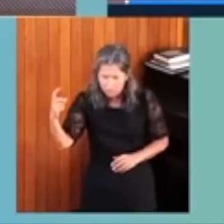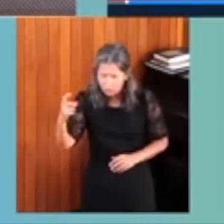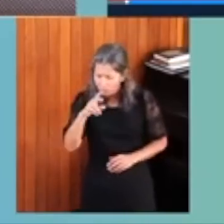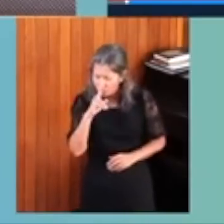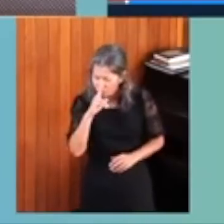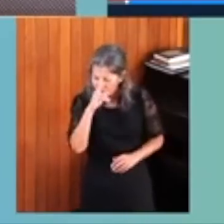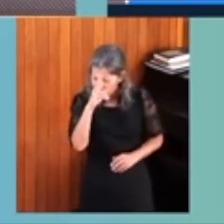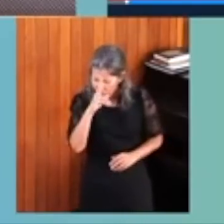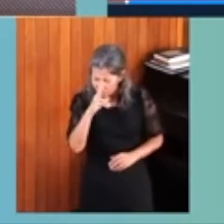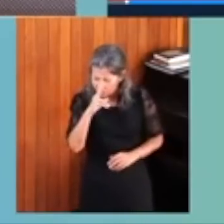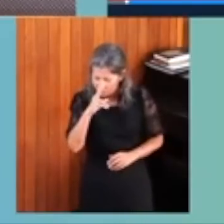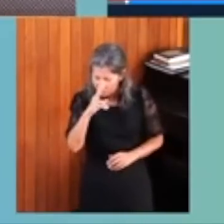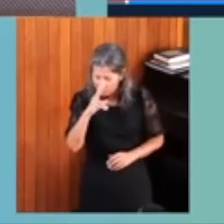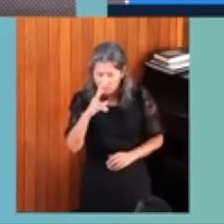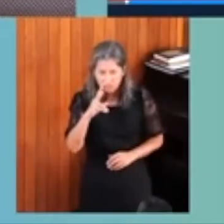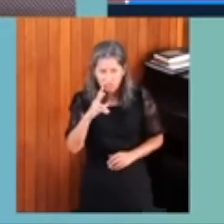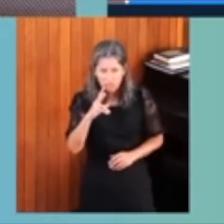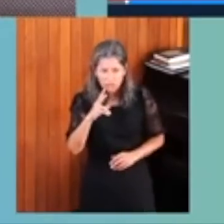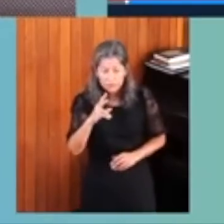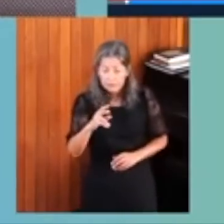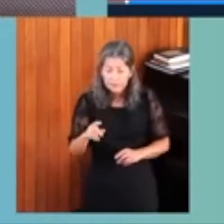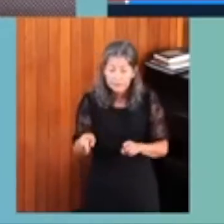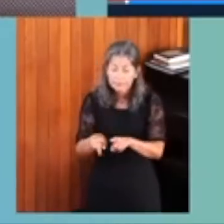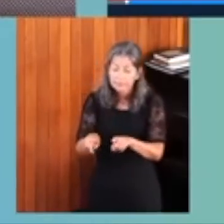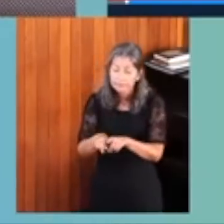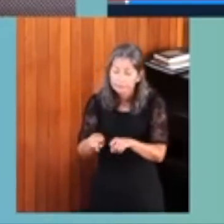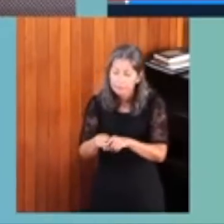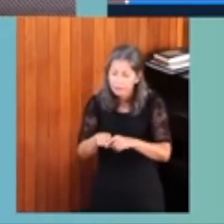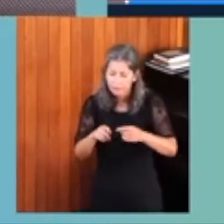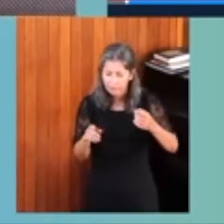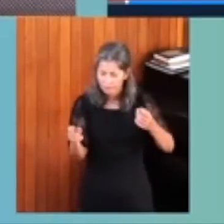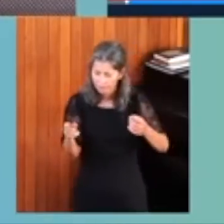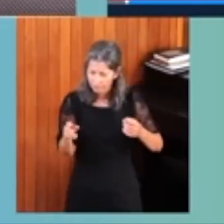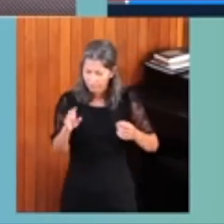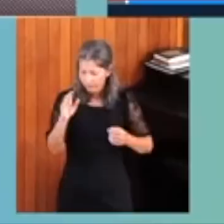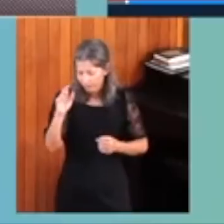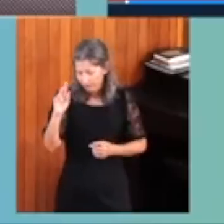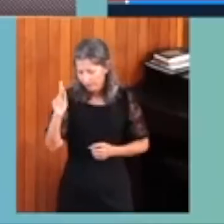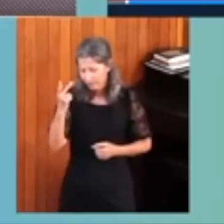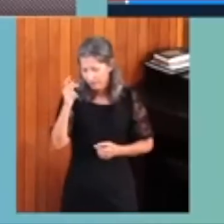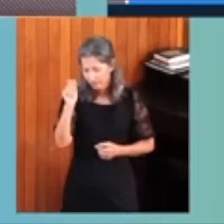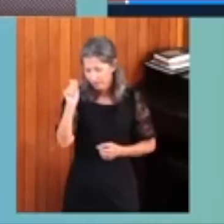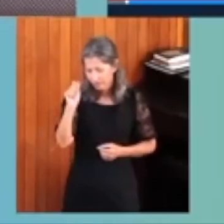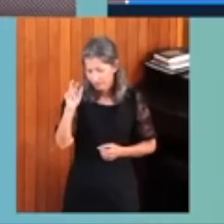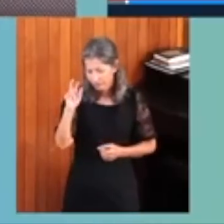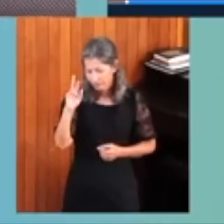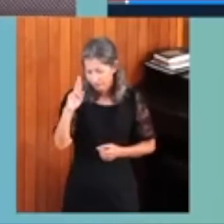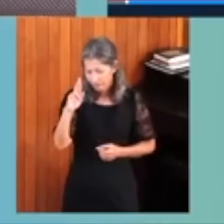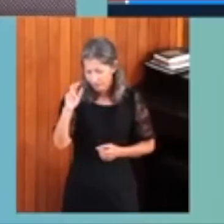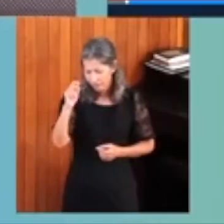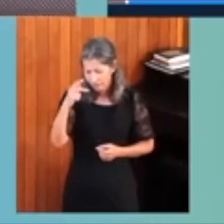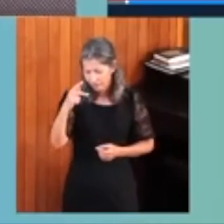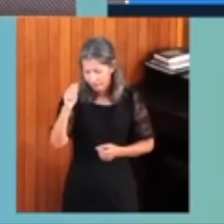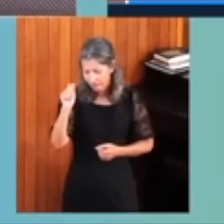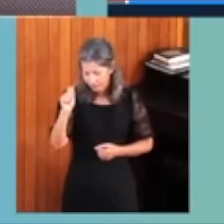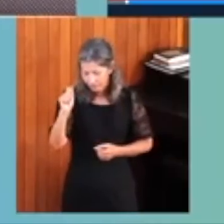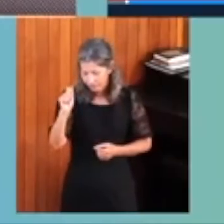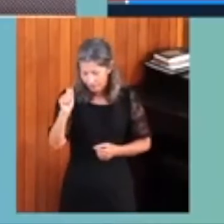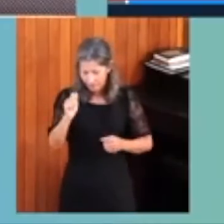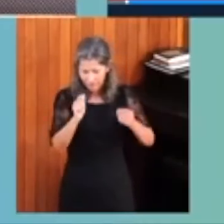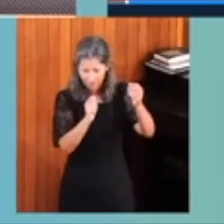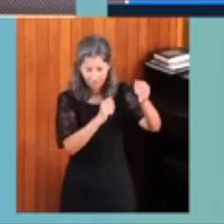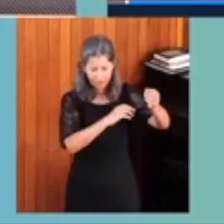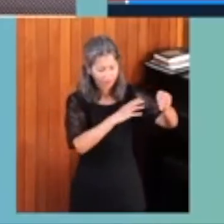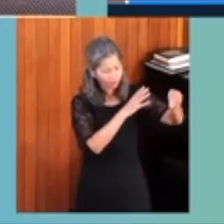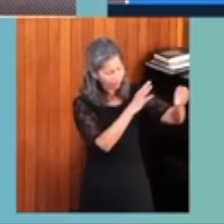Como é que chama? Coral de harpa? Não, não é coral. Orquestra também não, porque tem um monte de instrumentos. Esse grupo de harpistas tocando vai ser a coisa mais maravilhosa, com certeza,